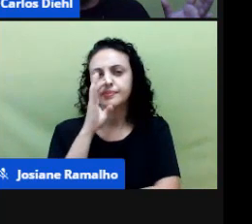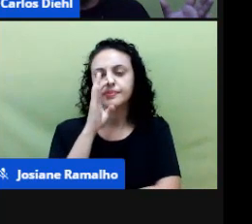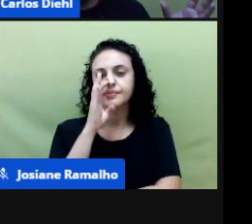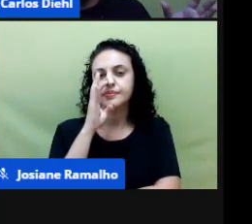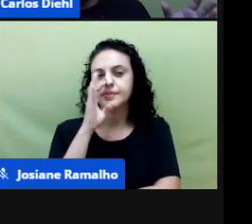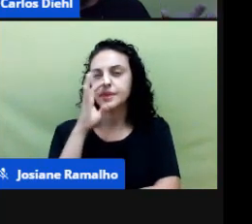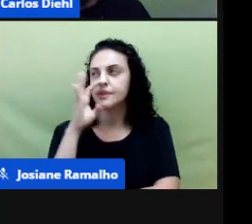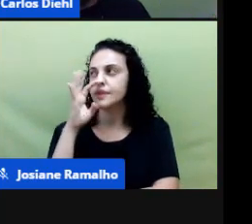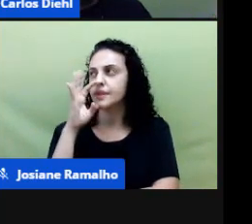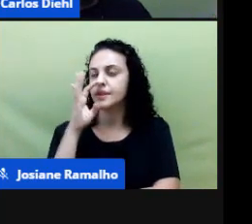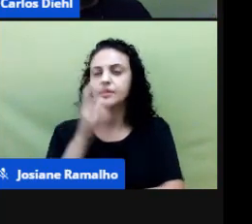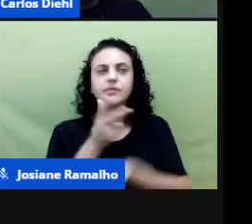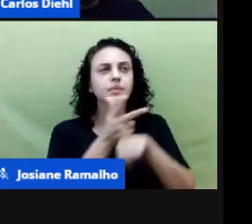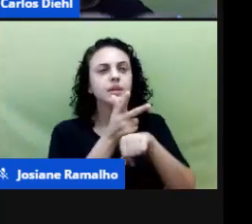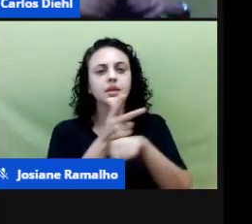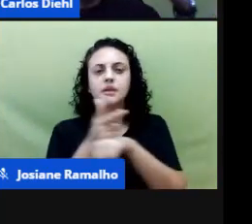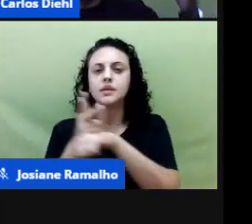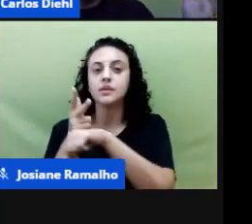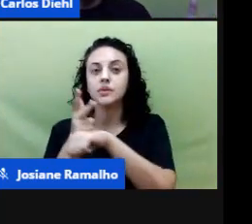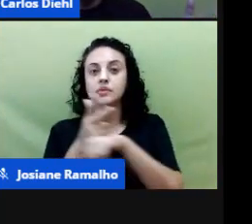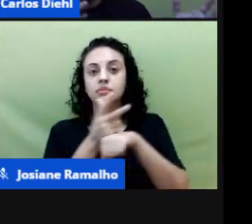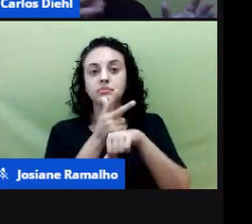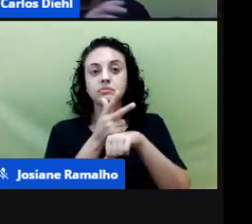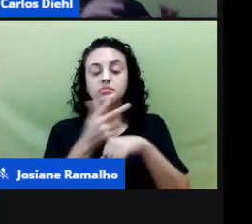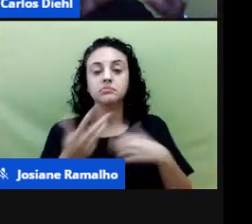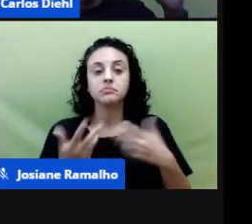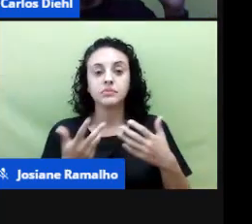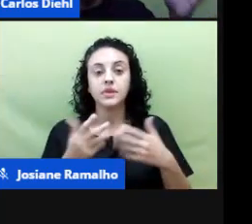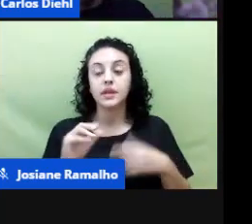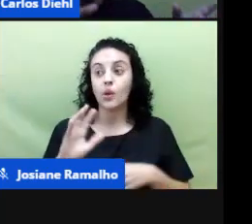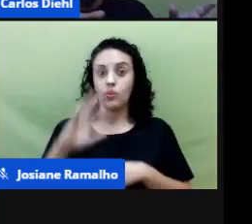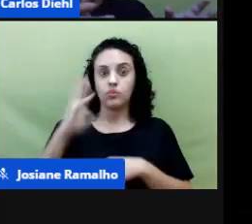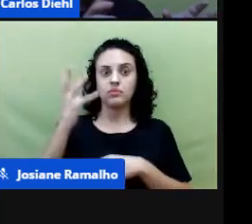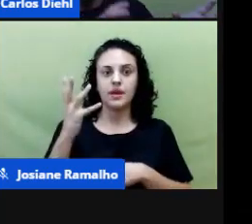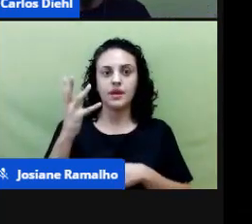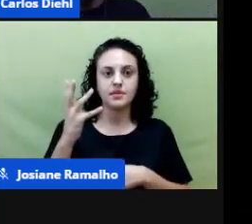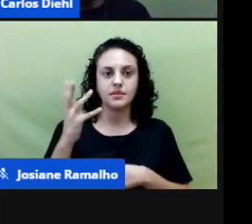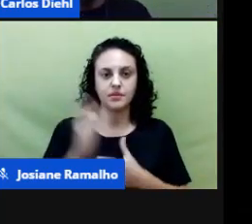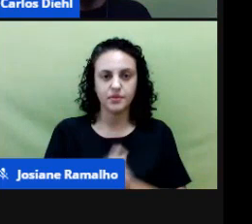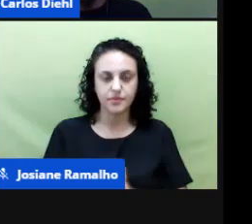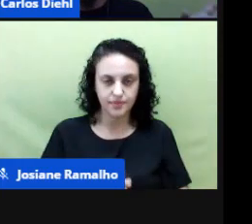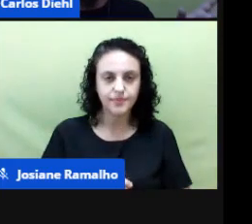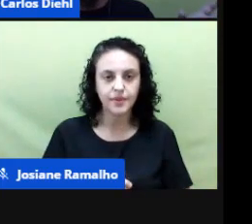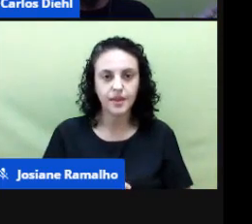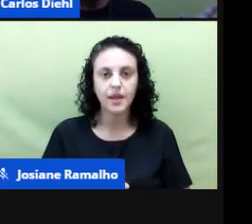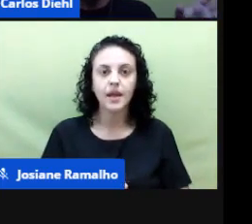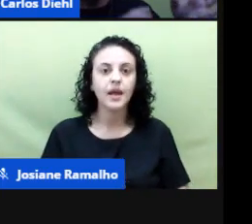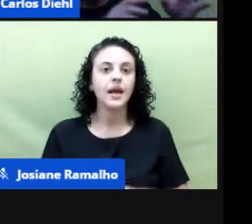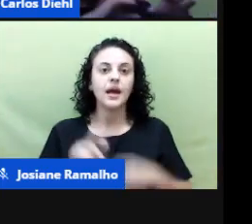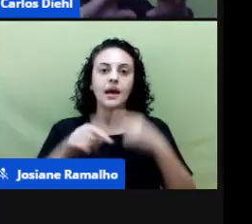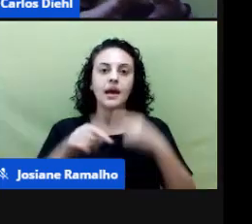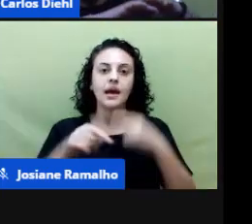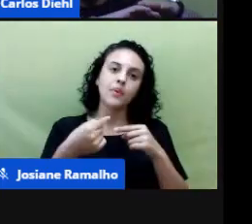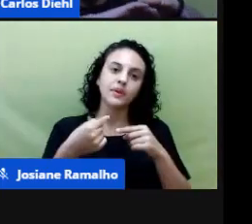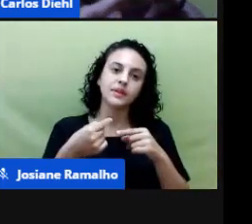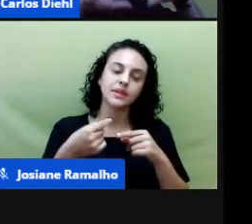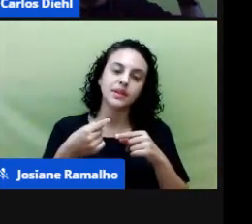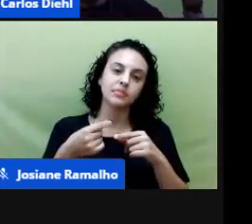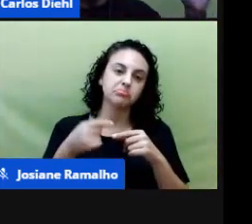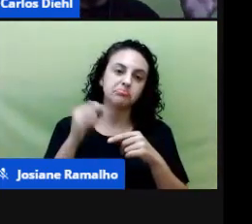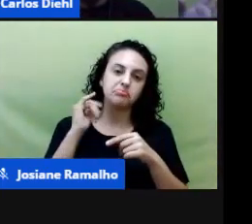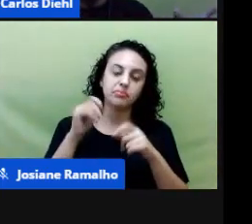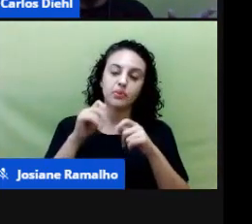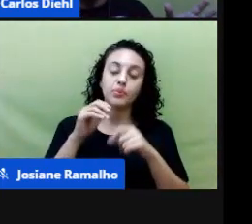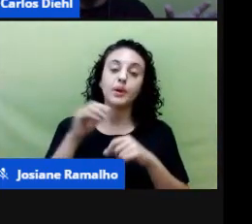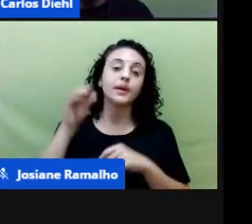ali, no máximo ele faz uma narração para contextualizar o que está acontecendo, ele só dá